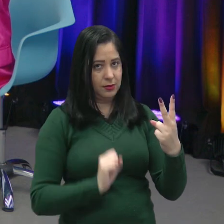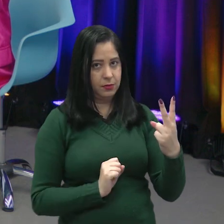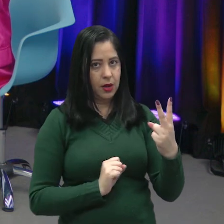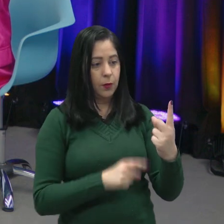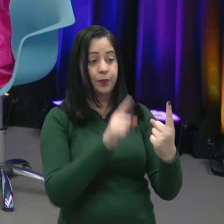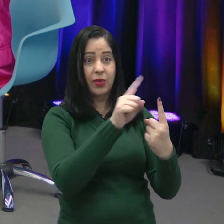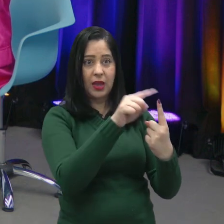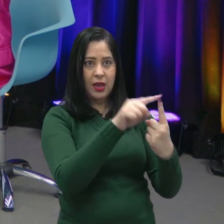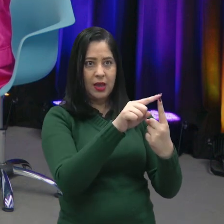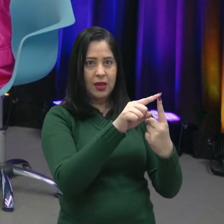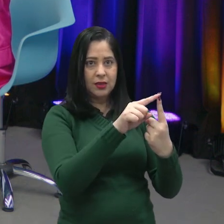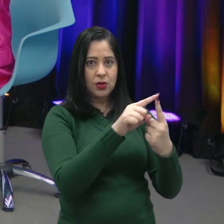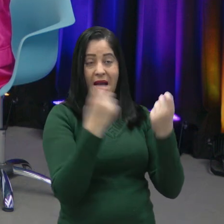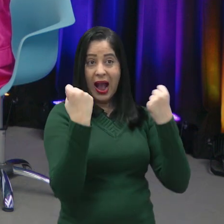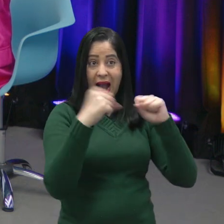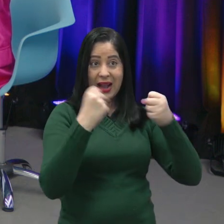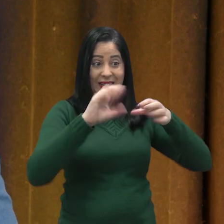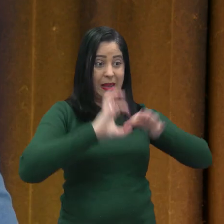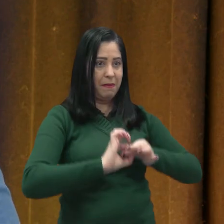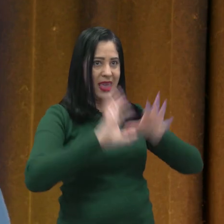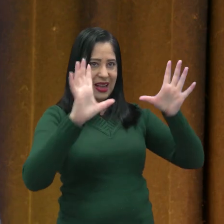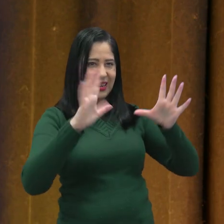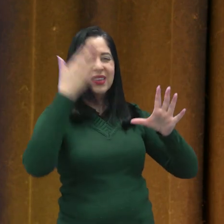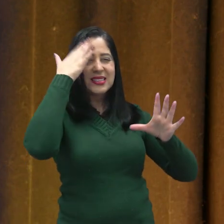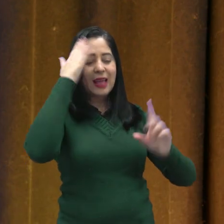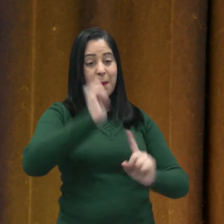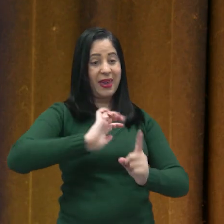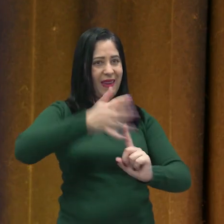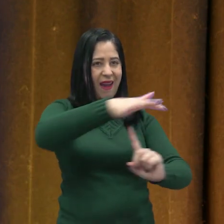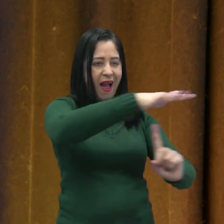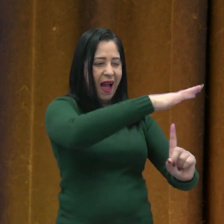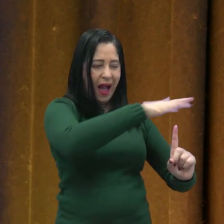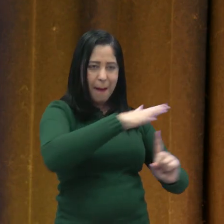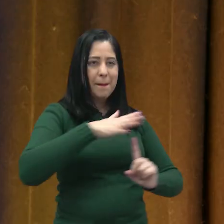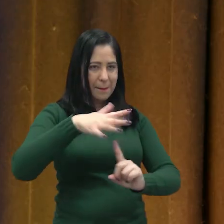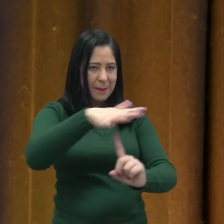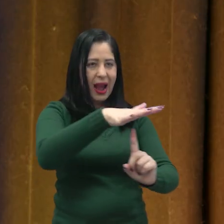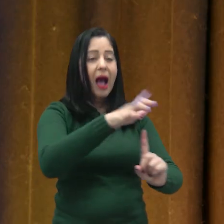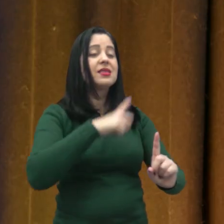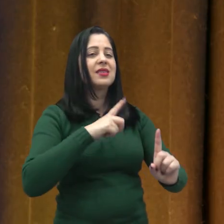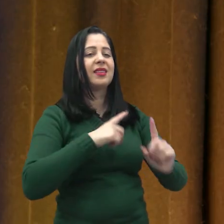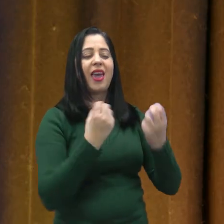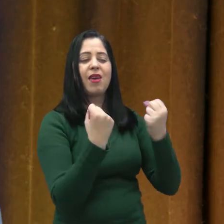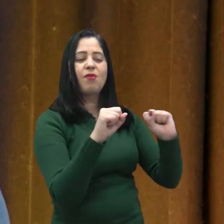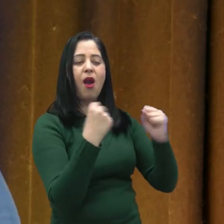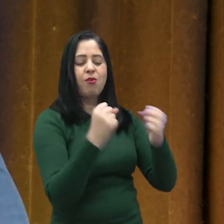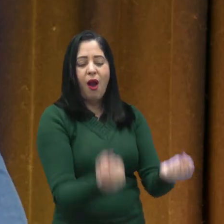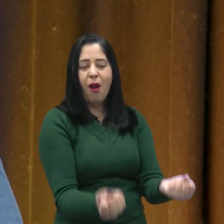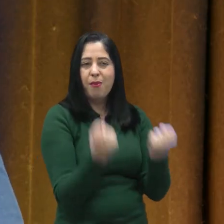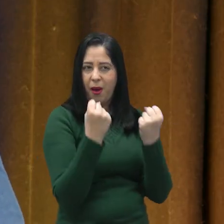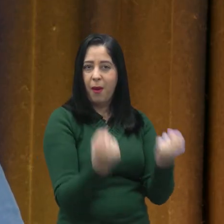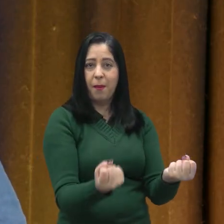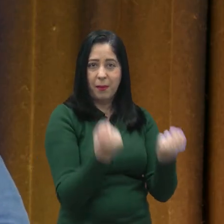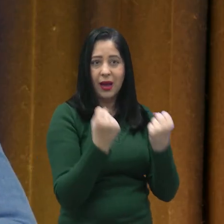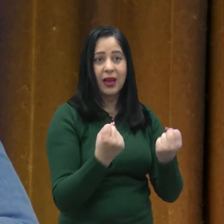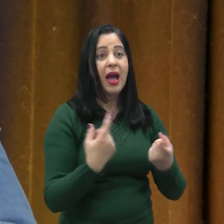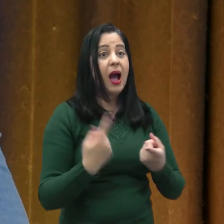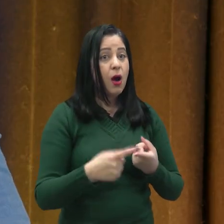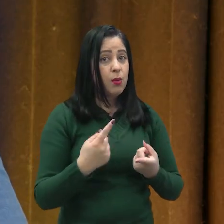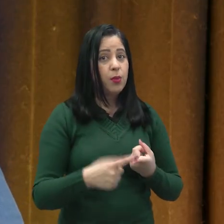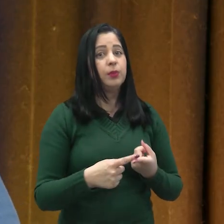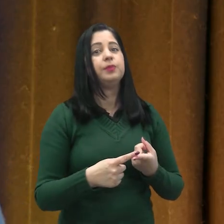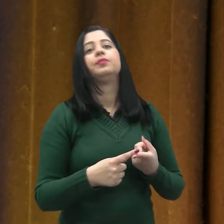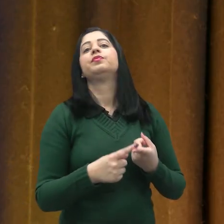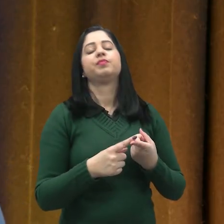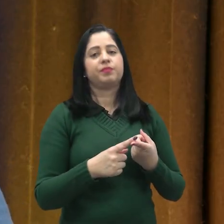que caminhou. O primeiro foi a Academia Ao Ar Livre, que era um projeto que tinha tudo a ver com a gente, né? Que eu cresci nesse meio, a gente